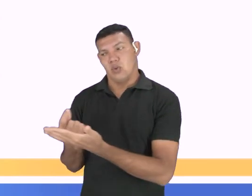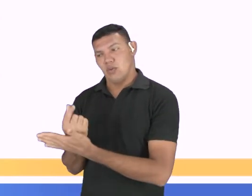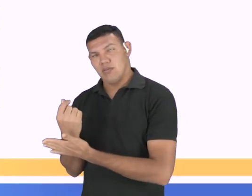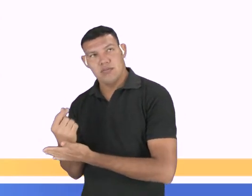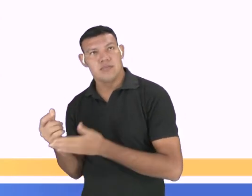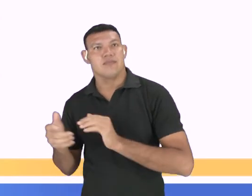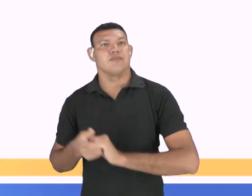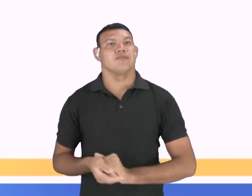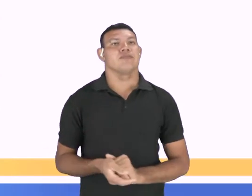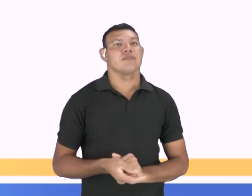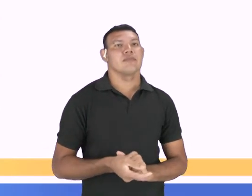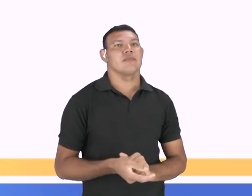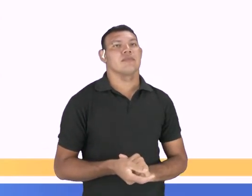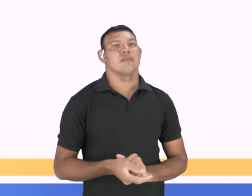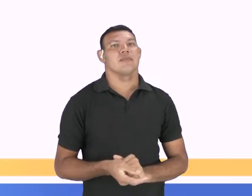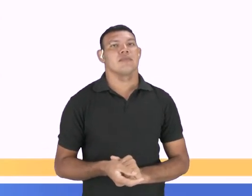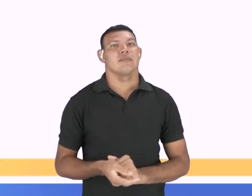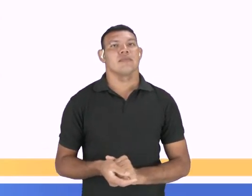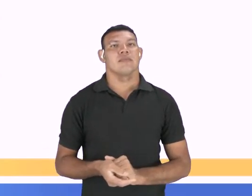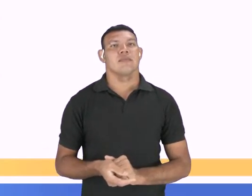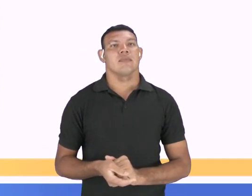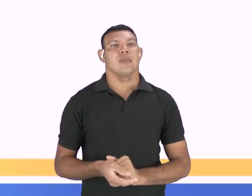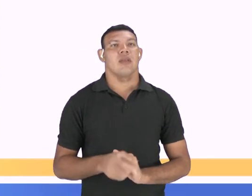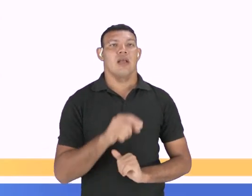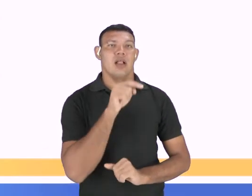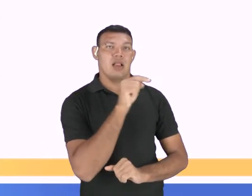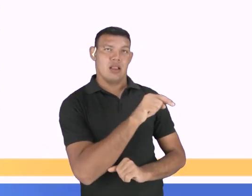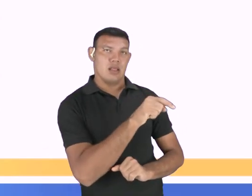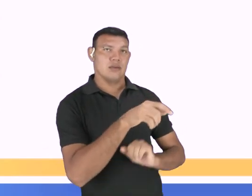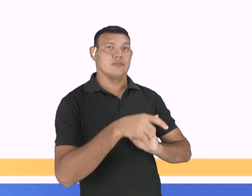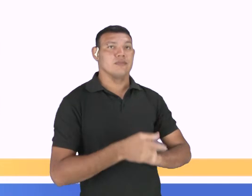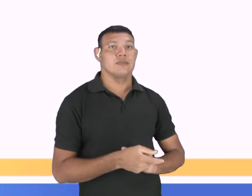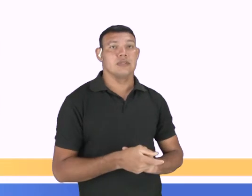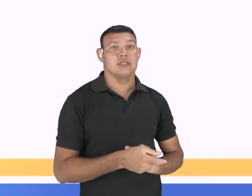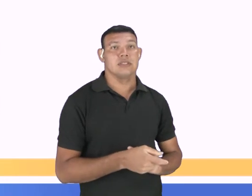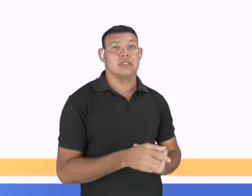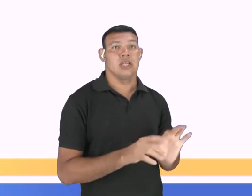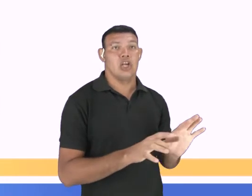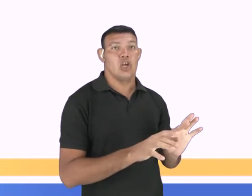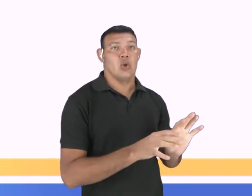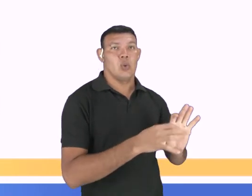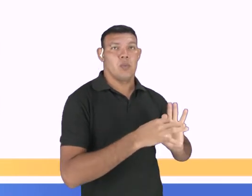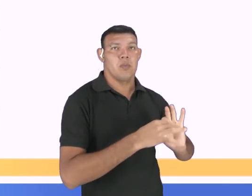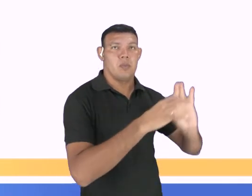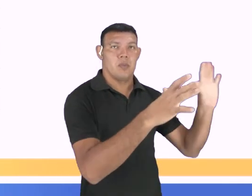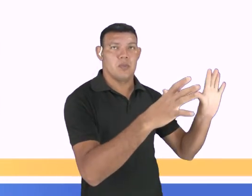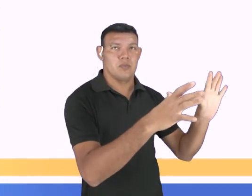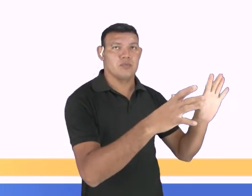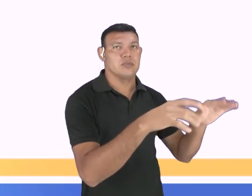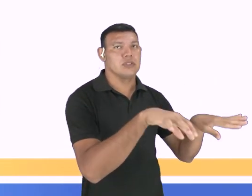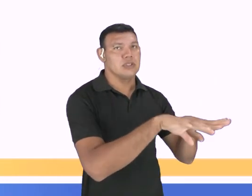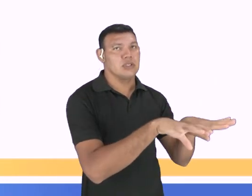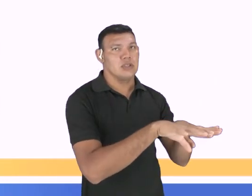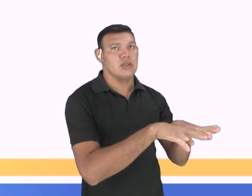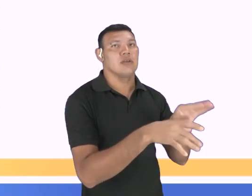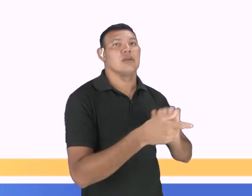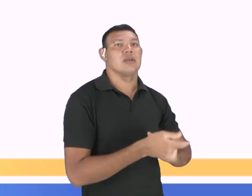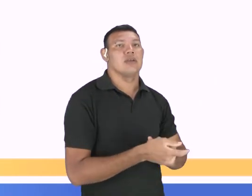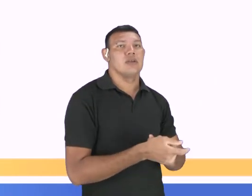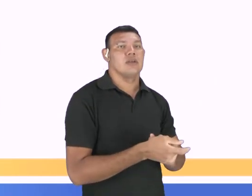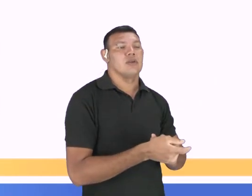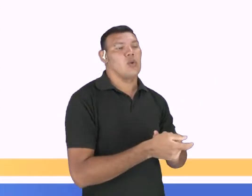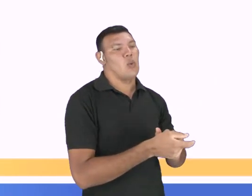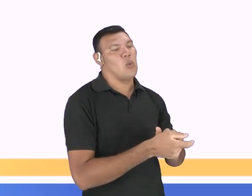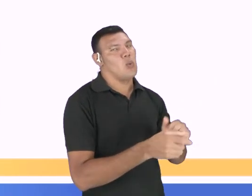livres sem barreiras para os novos competidores. Maior regulamentação da economia,